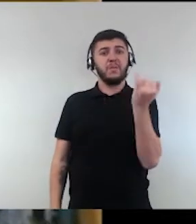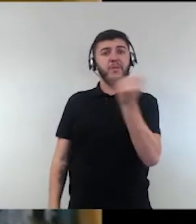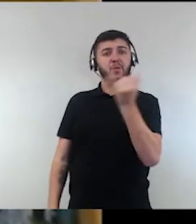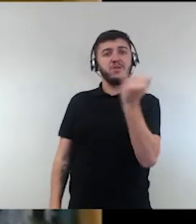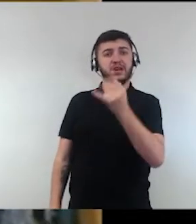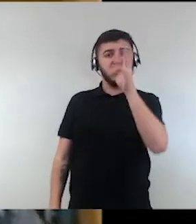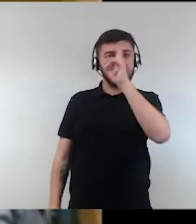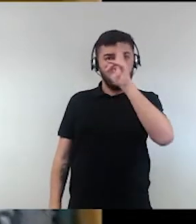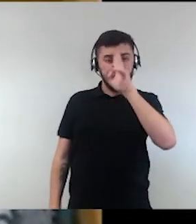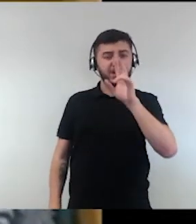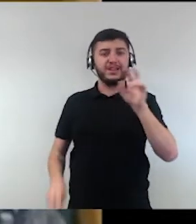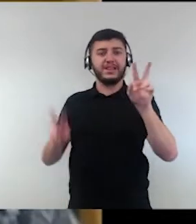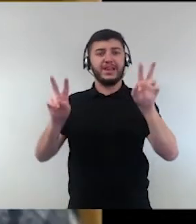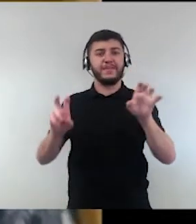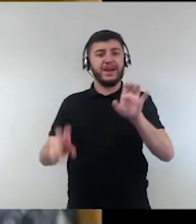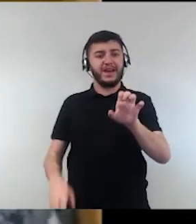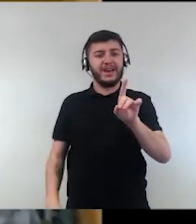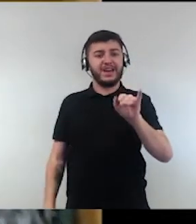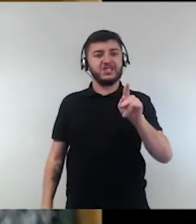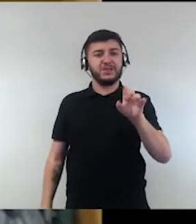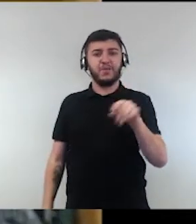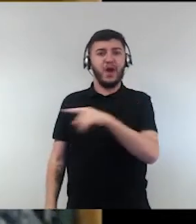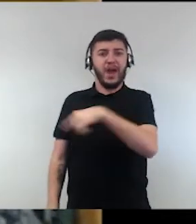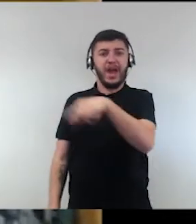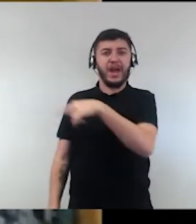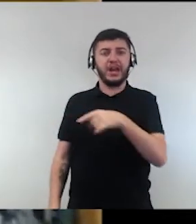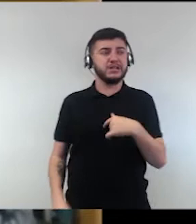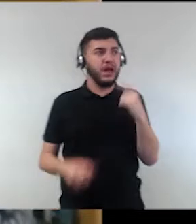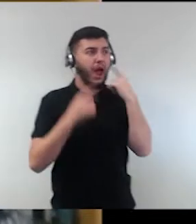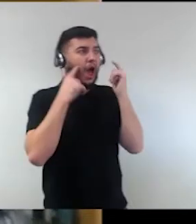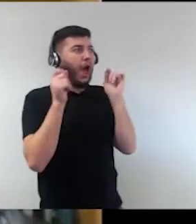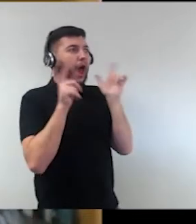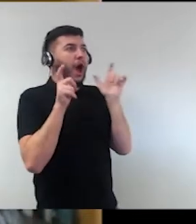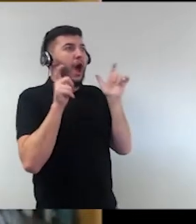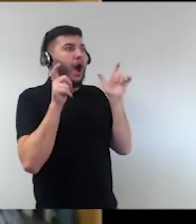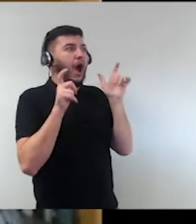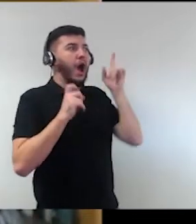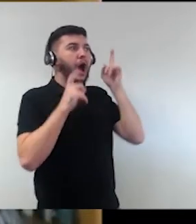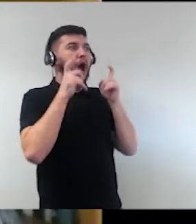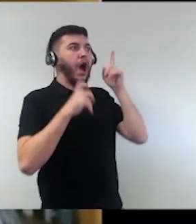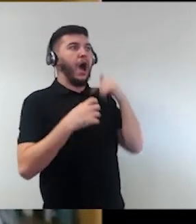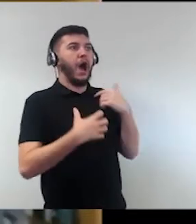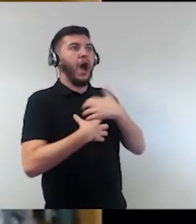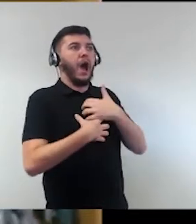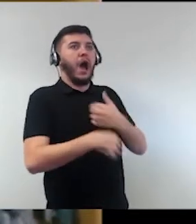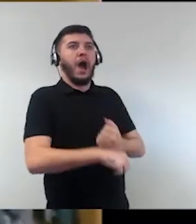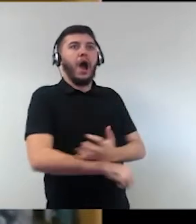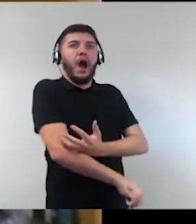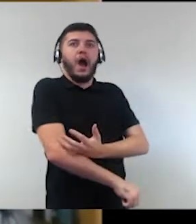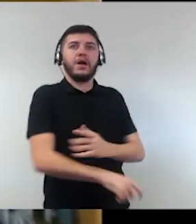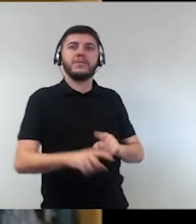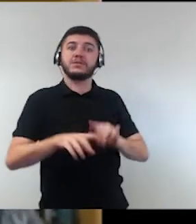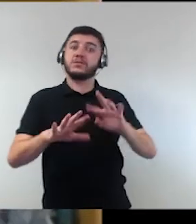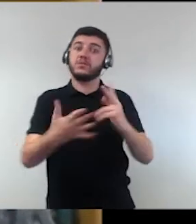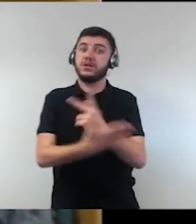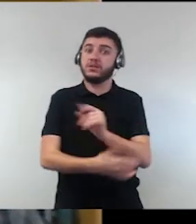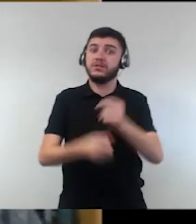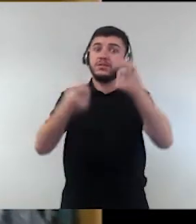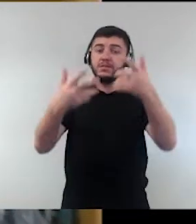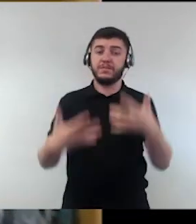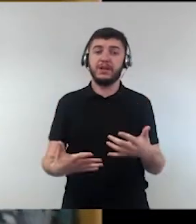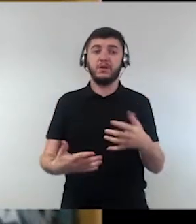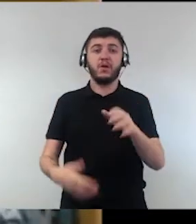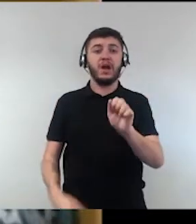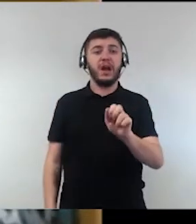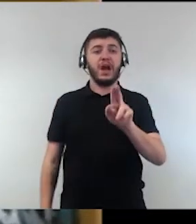de Édipo. E a importância da alteridade que a literatura traz, para mim,